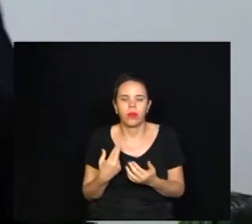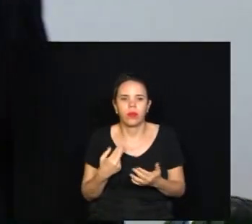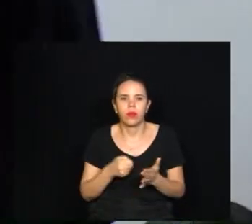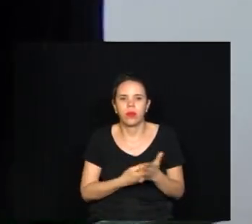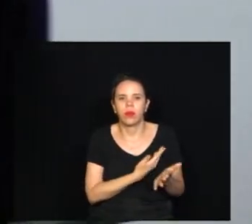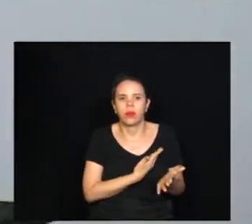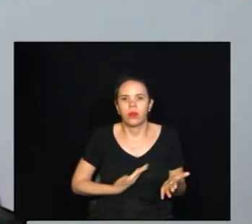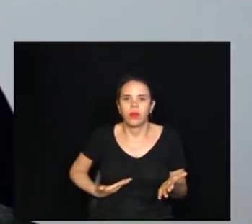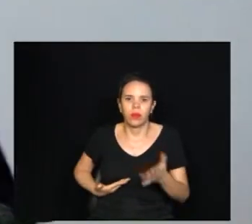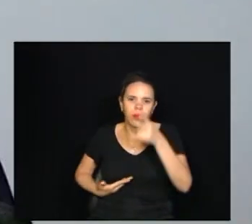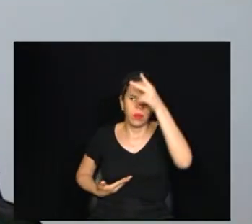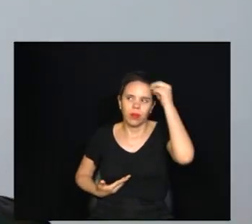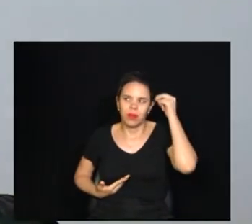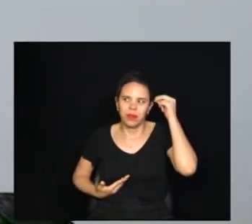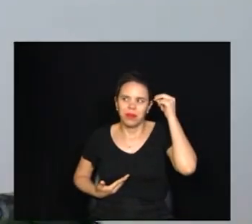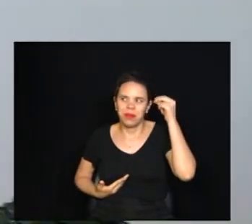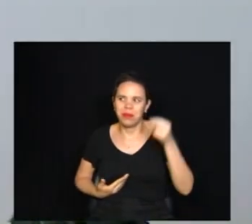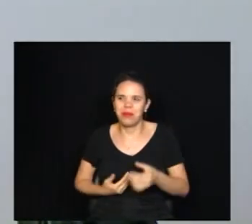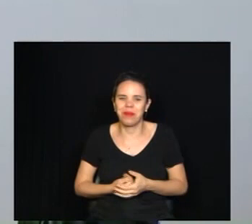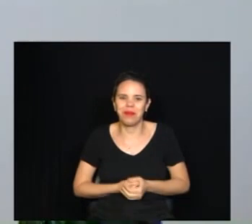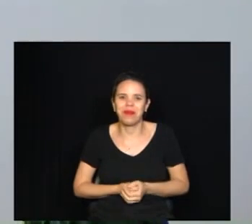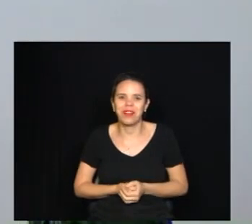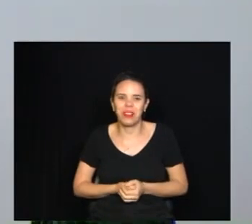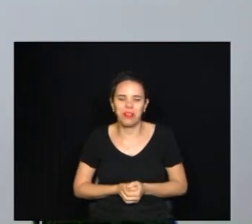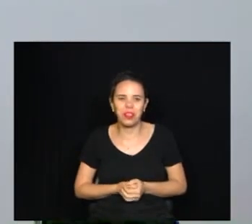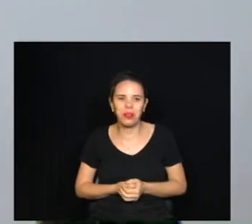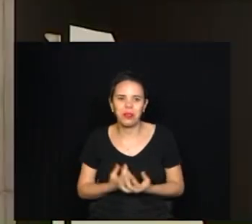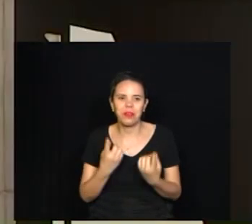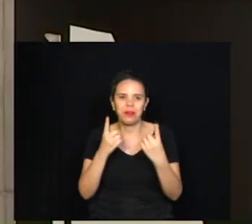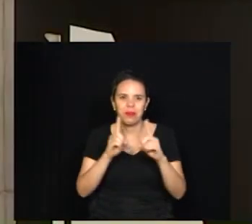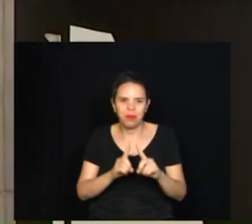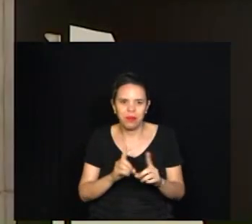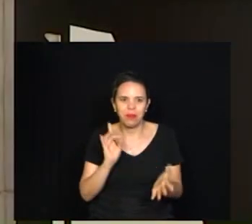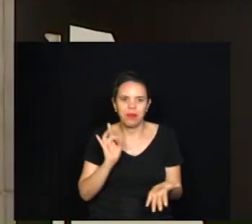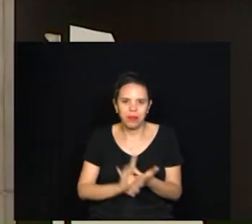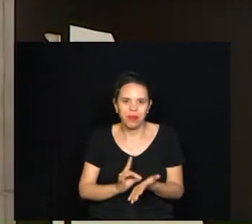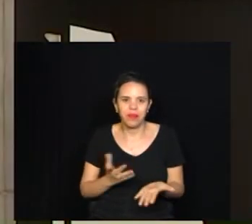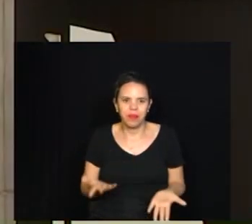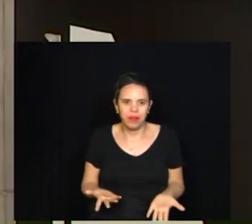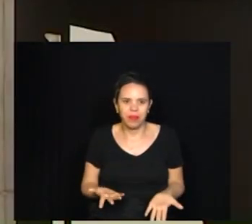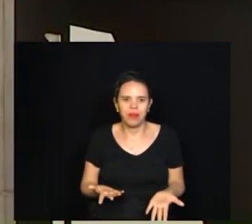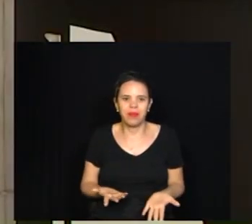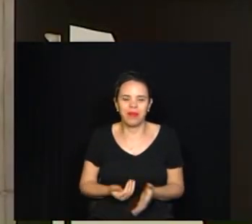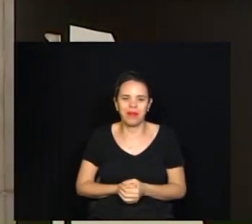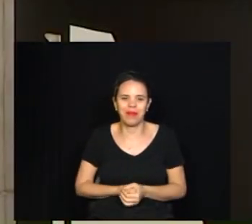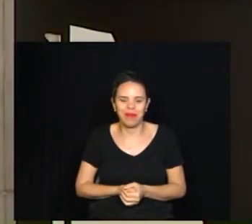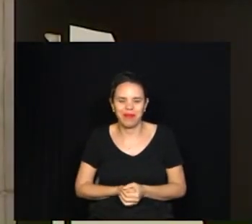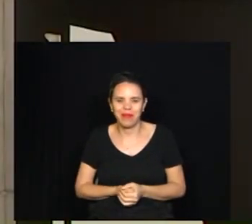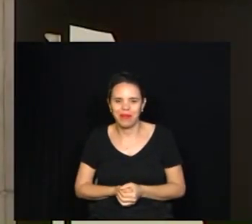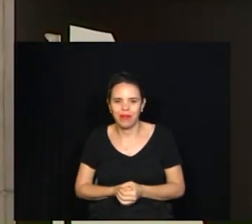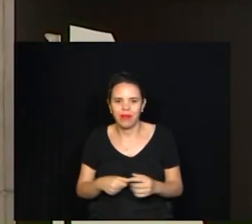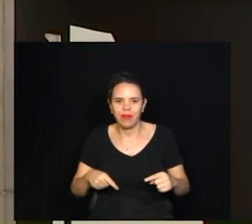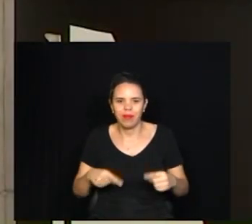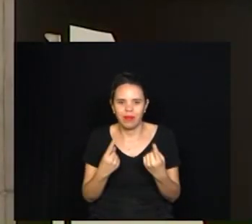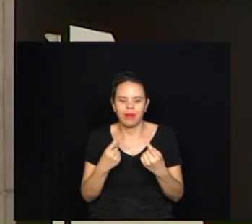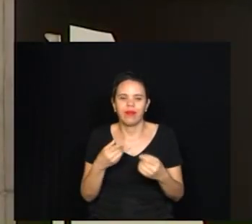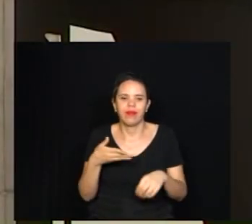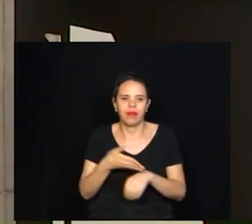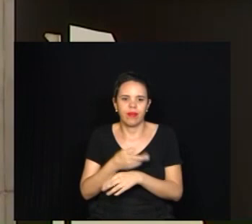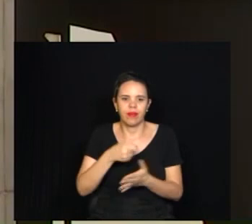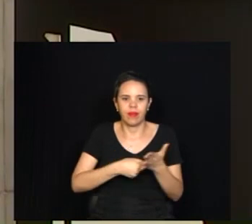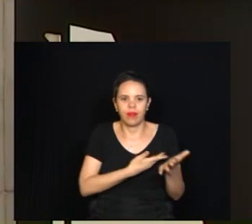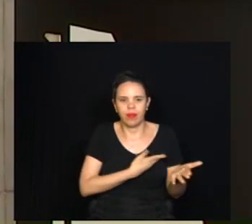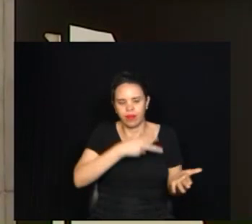política pública voltada para a pessoa com deficiência de fato seja efetiva. Bom, quais os maiores desafios de implantar